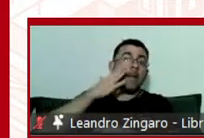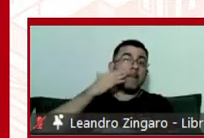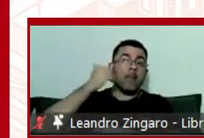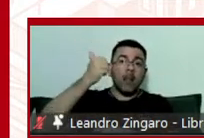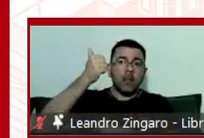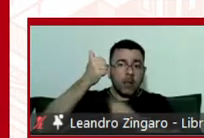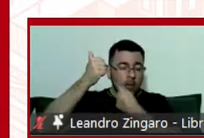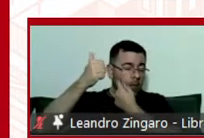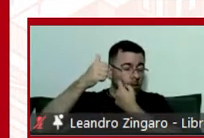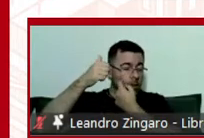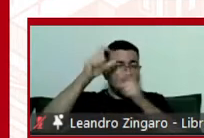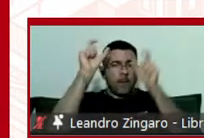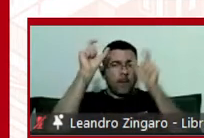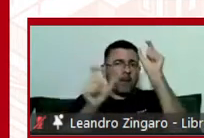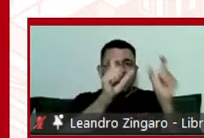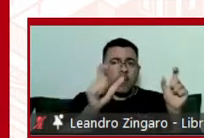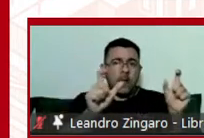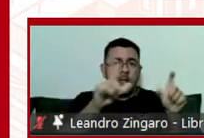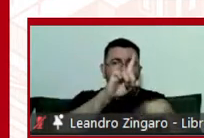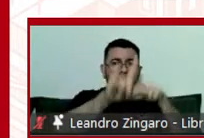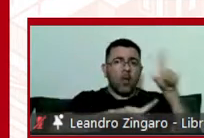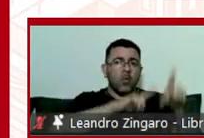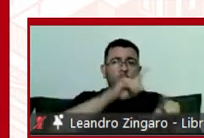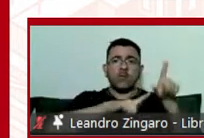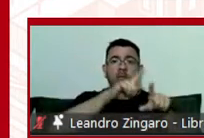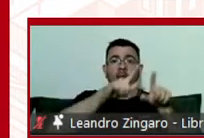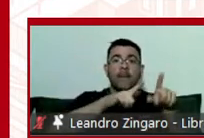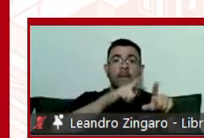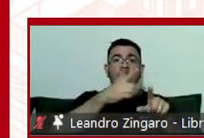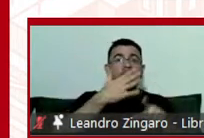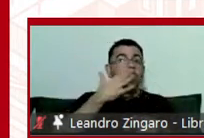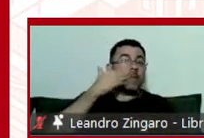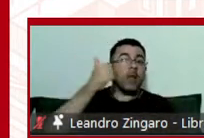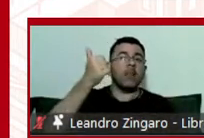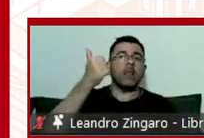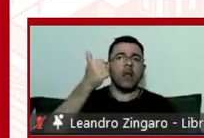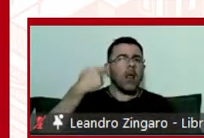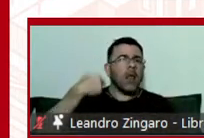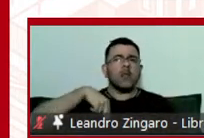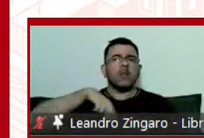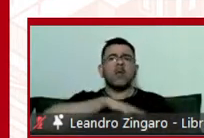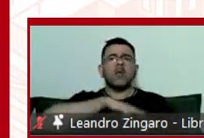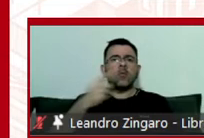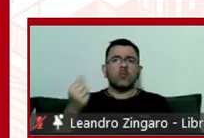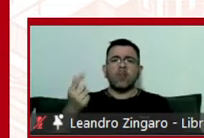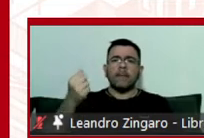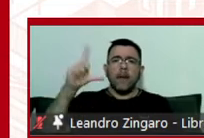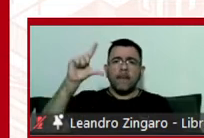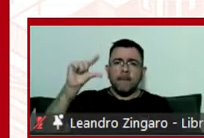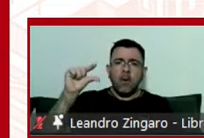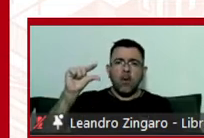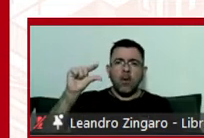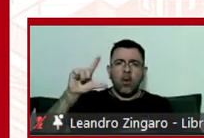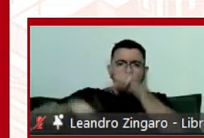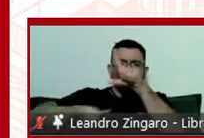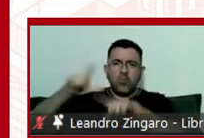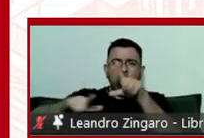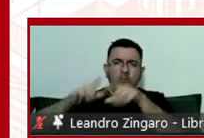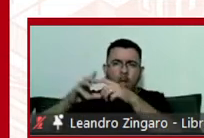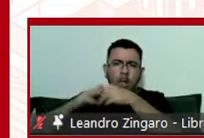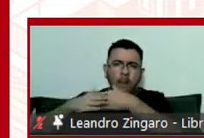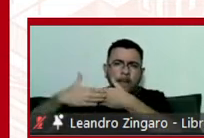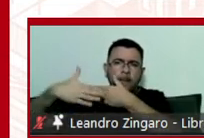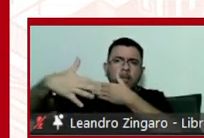daquilo funcione e de que você consiga com pouco fazer muito então o dado lhe ajuda nisso